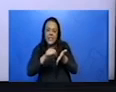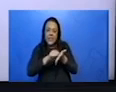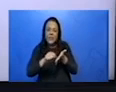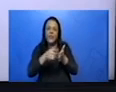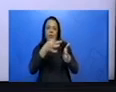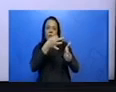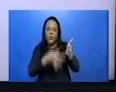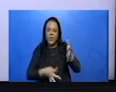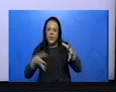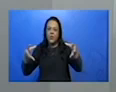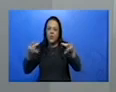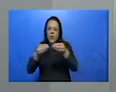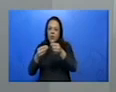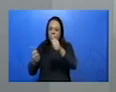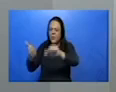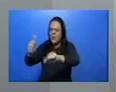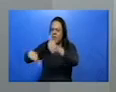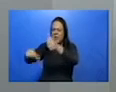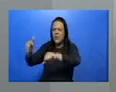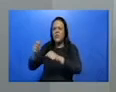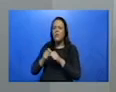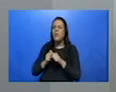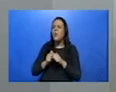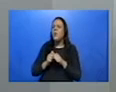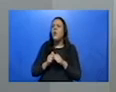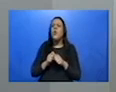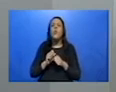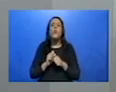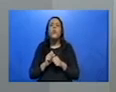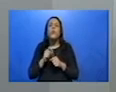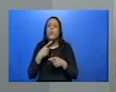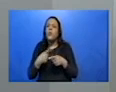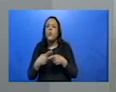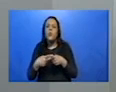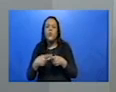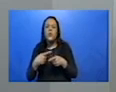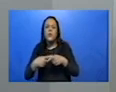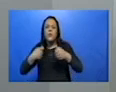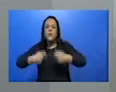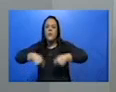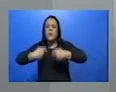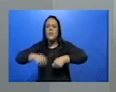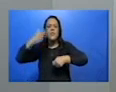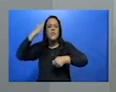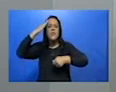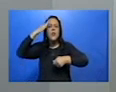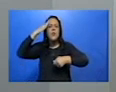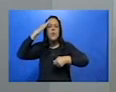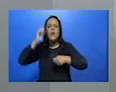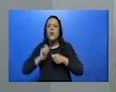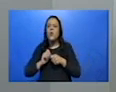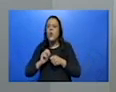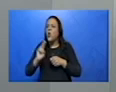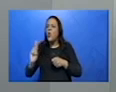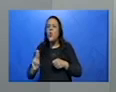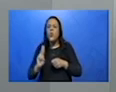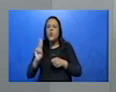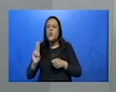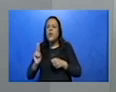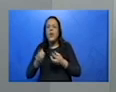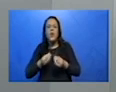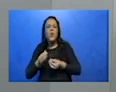serve a resenha, então? Porque alguém pode me perguntar, por que eu tenho que saber o que é resenha, professora? Onde que eu vou usar isso? Será que